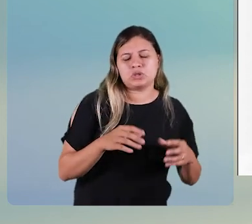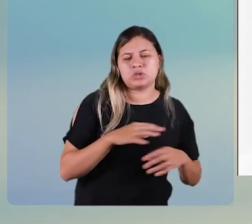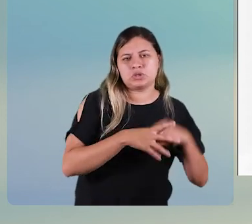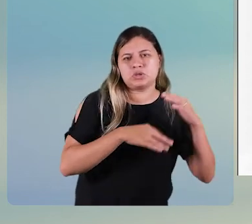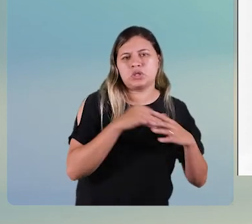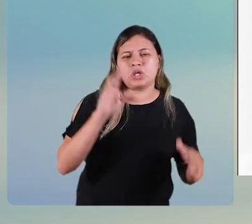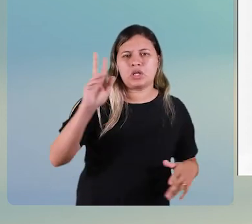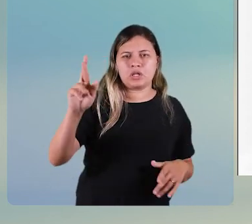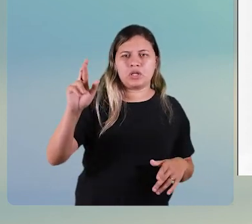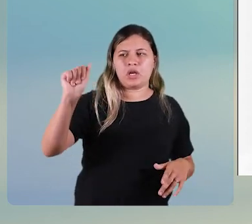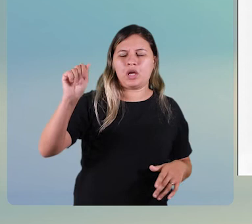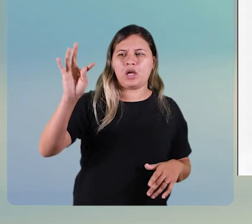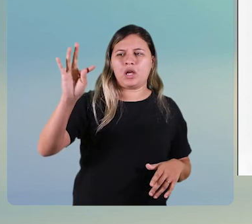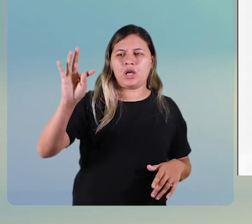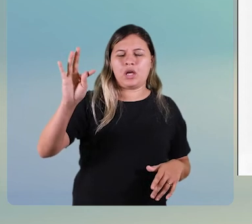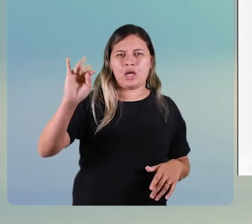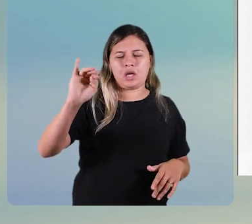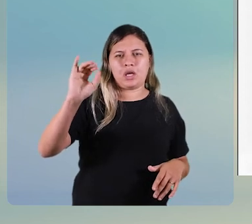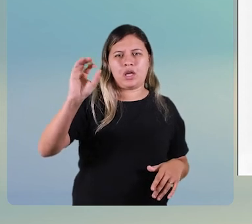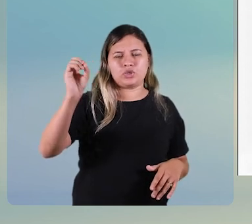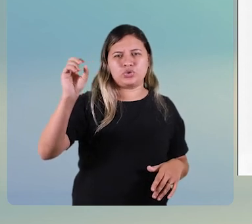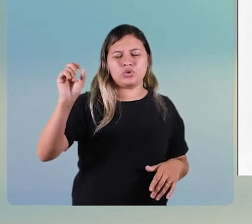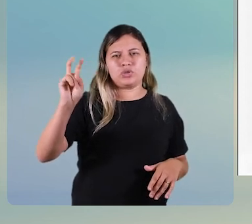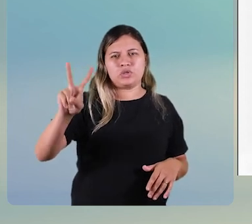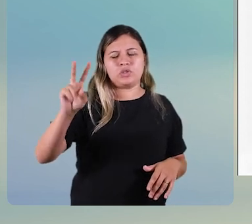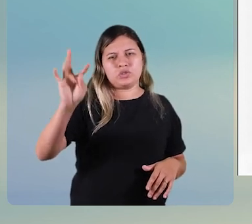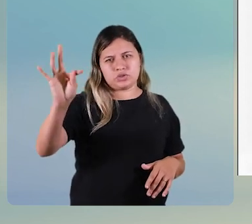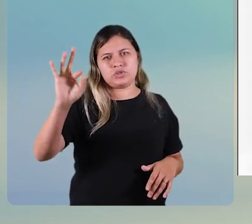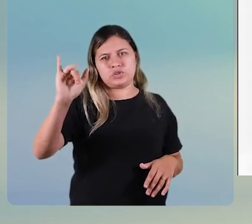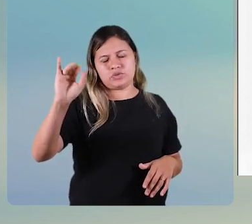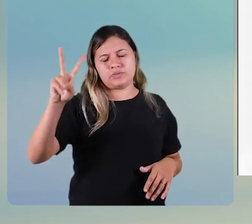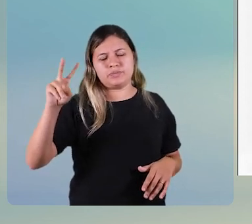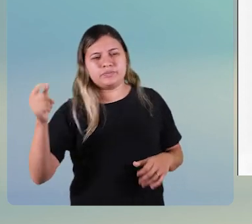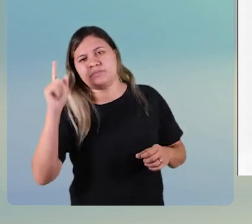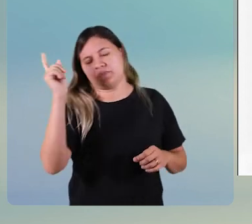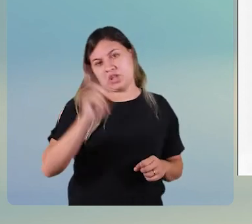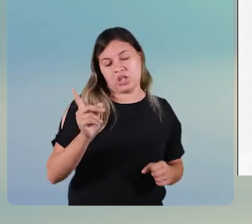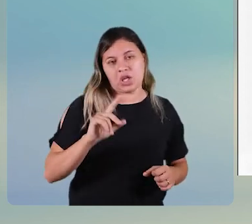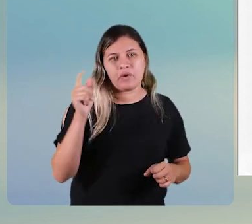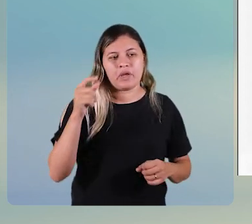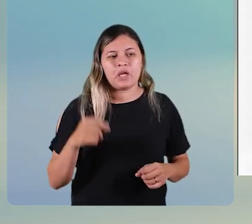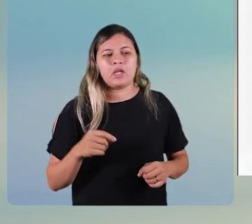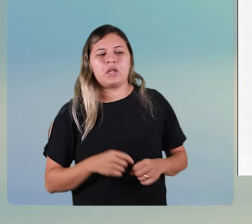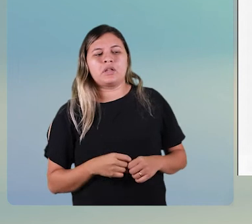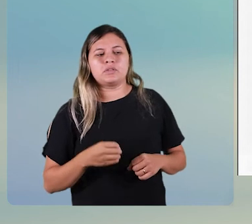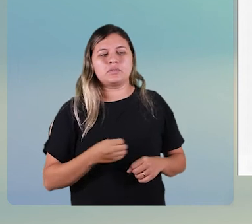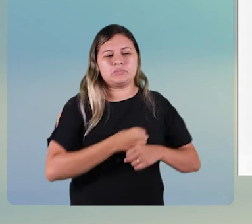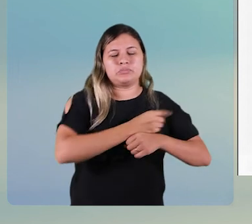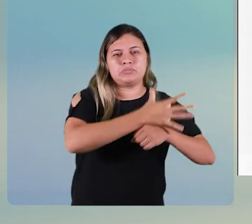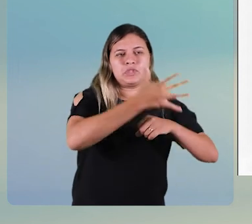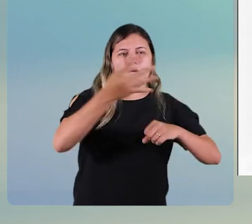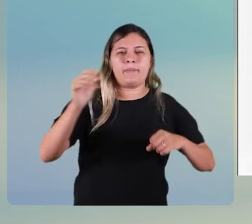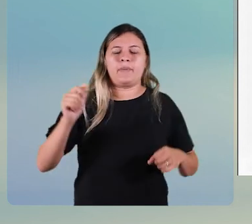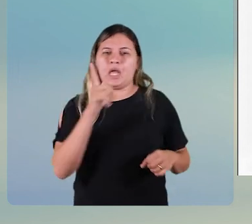fissão do material radioativo é liberar a energia necessária para vaporizar a água, né? B, condensação do vapor d'água no final do